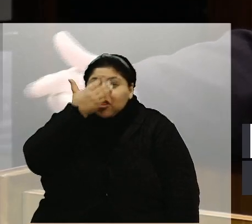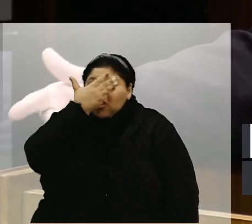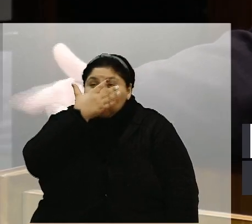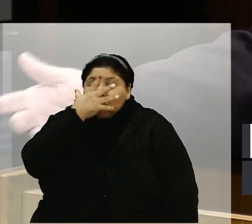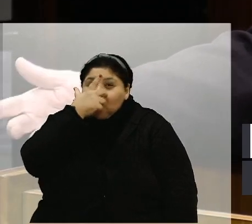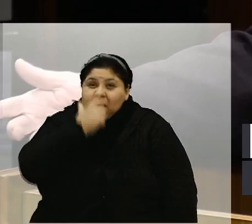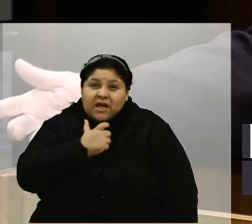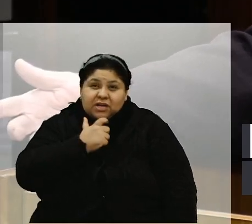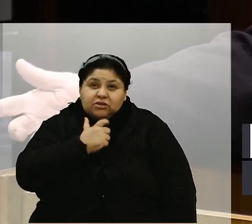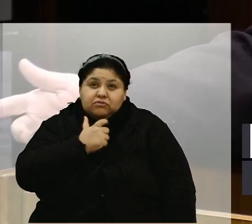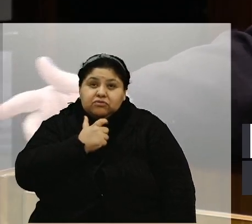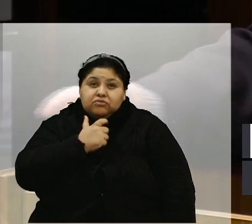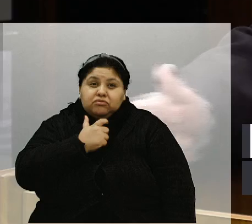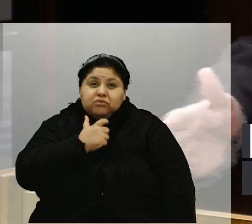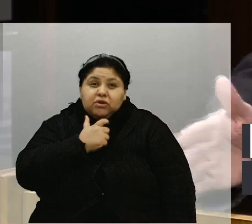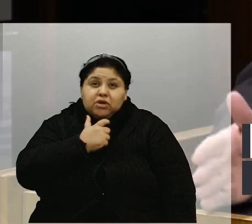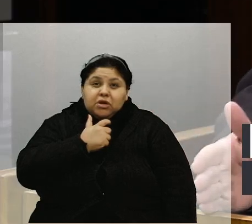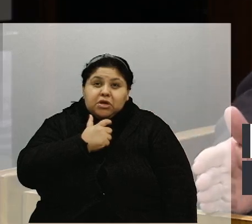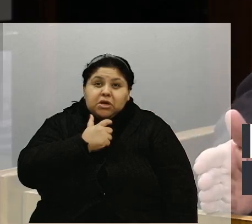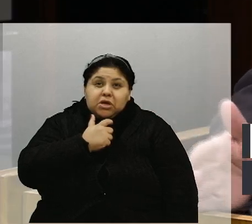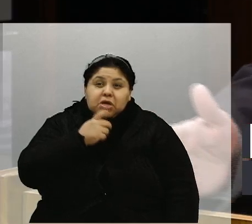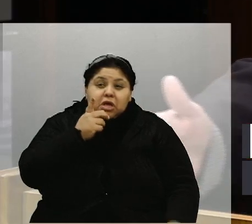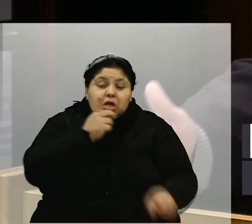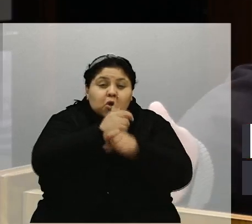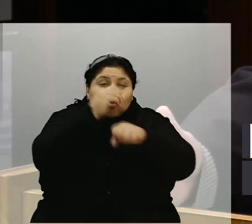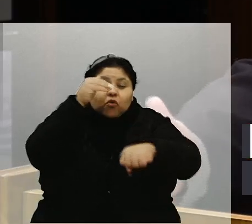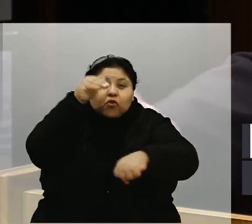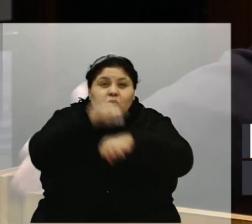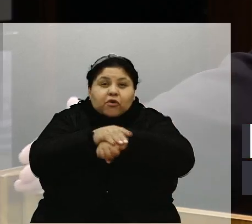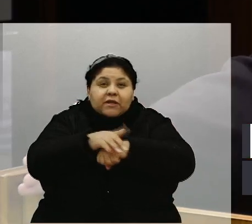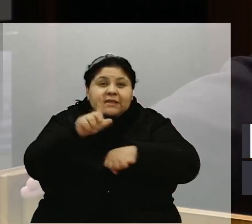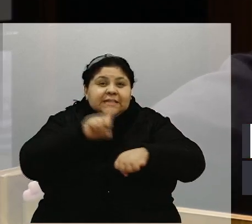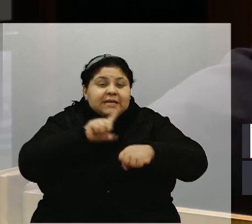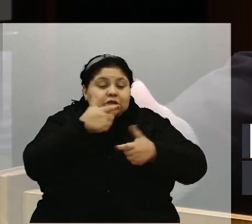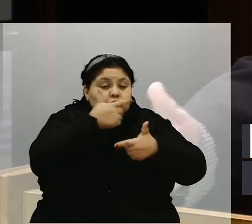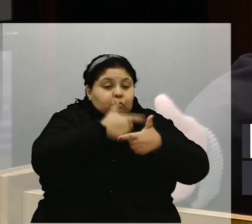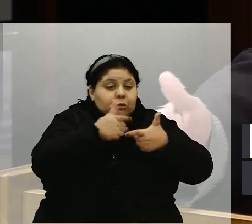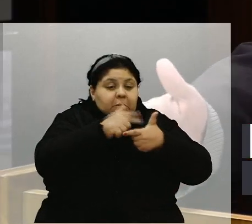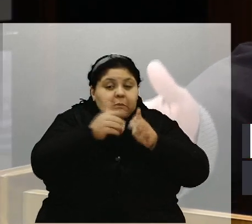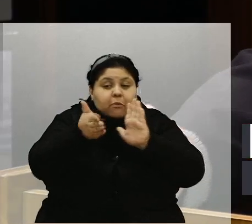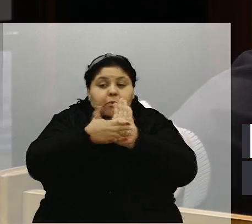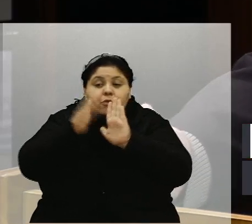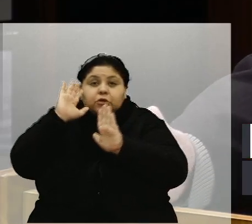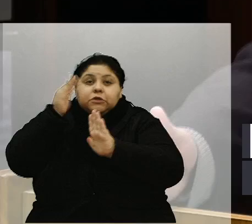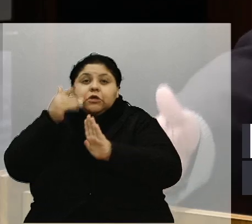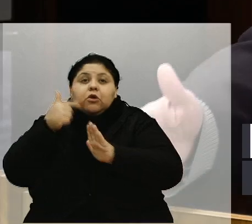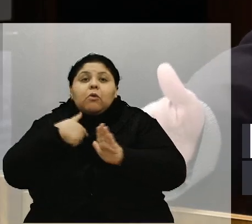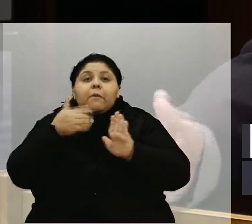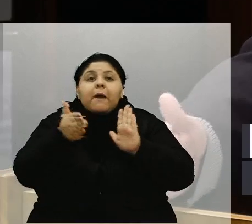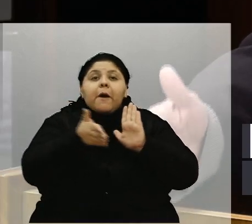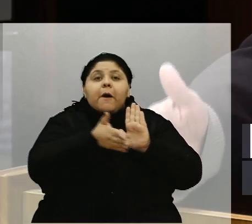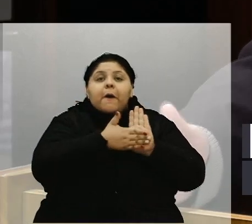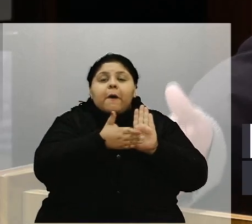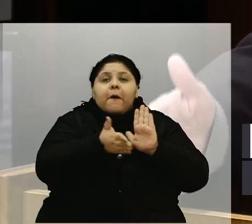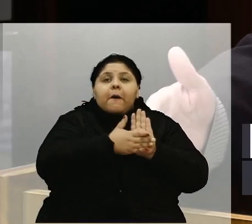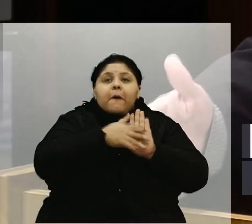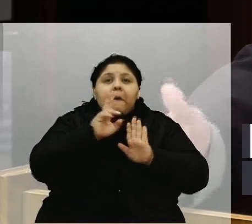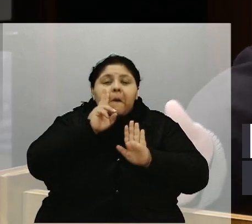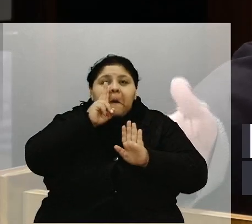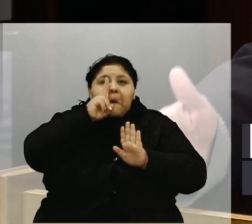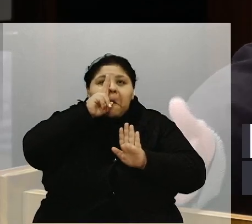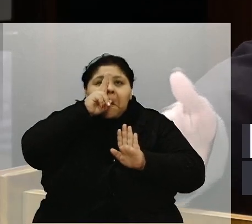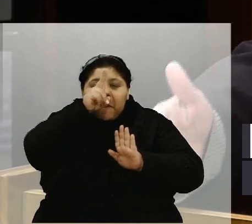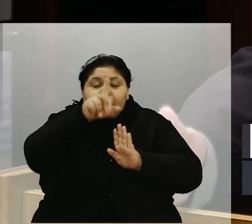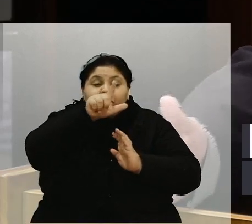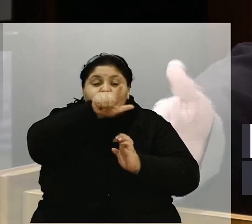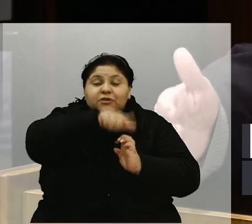produtivo apontar o dedo e achar culpado. Tem que ter o problema, a proposta e a solução. Qual é a minha proposta? É as forças vivas